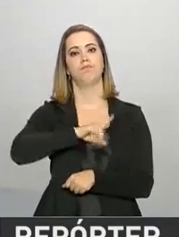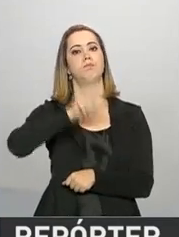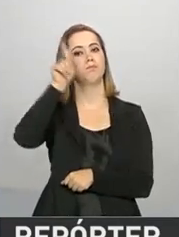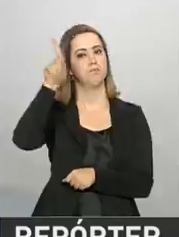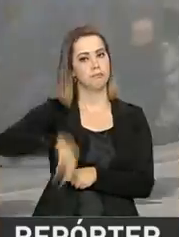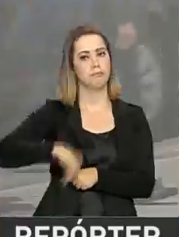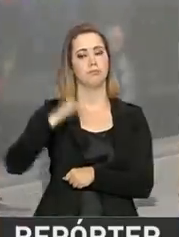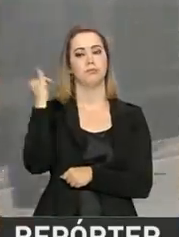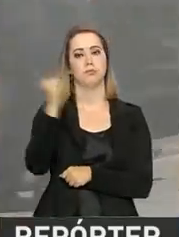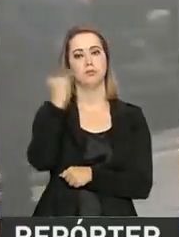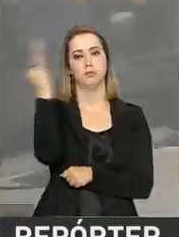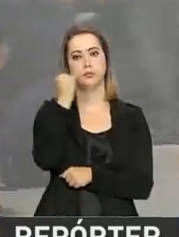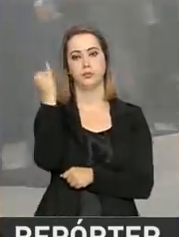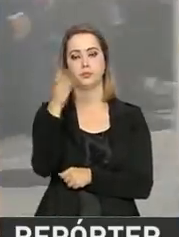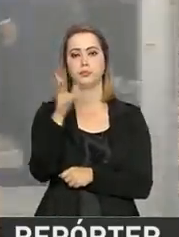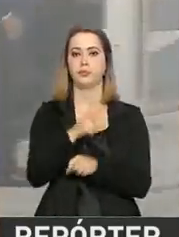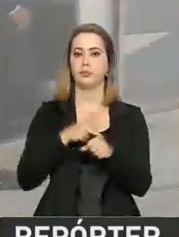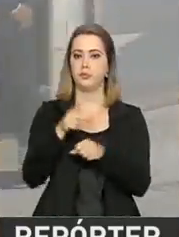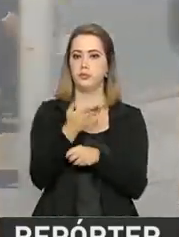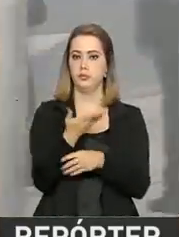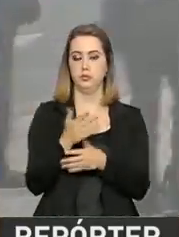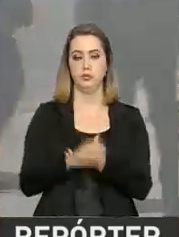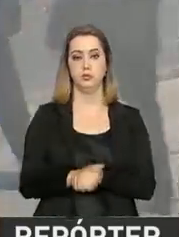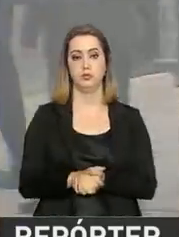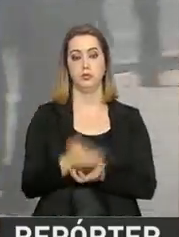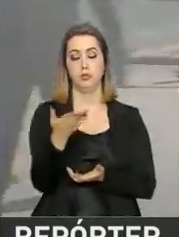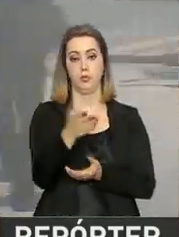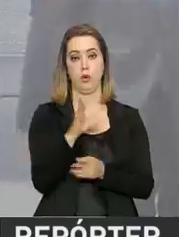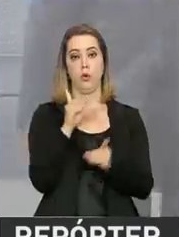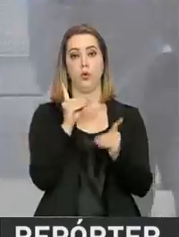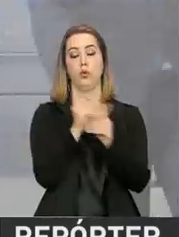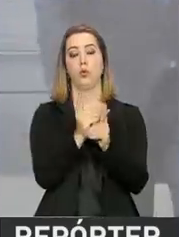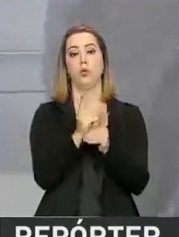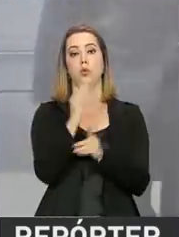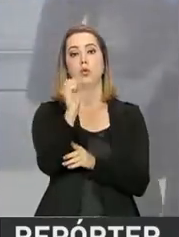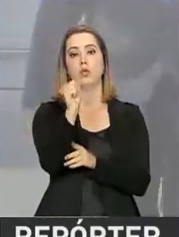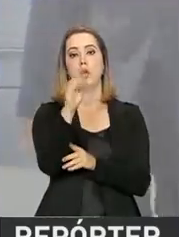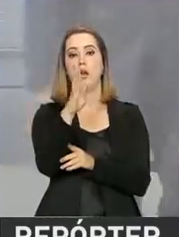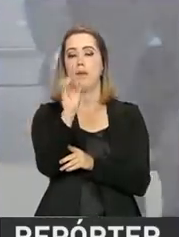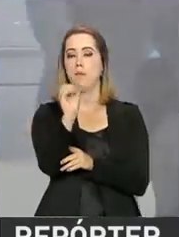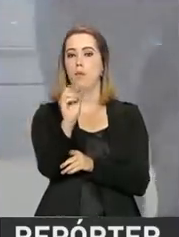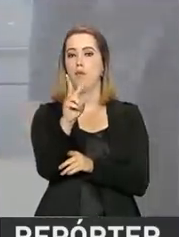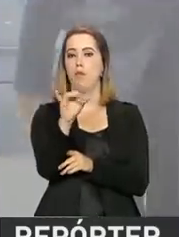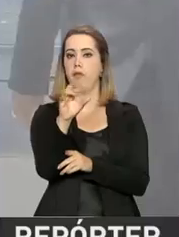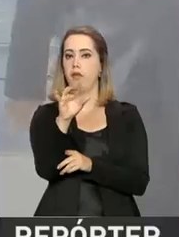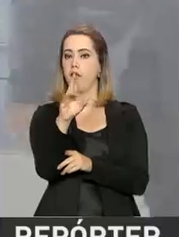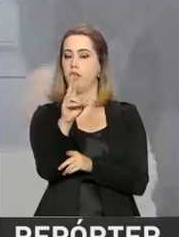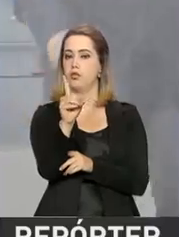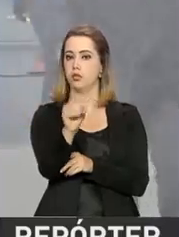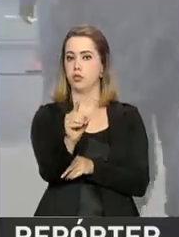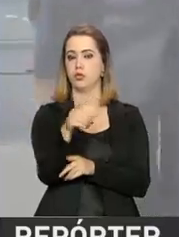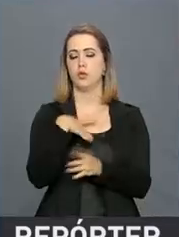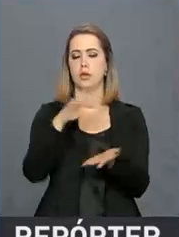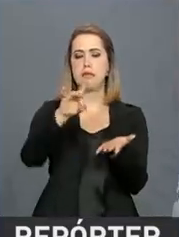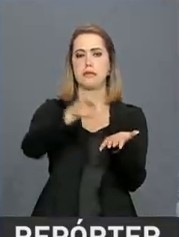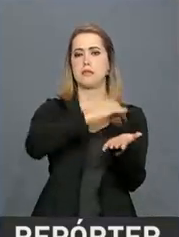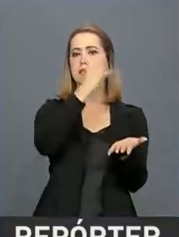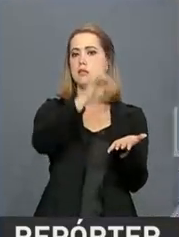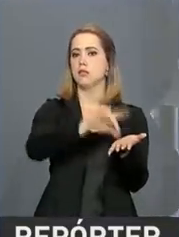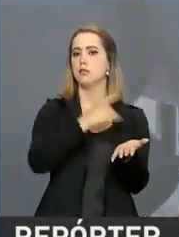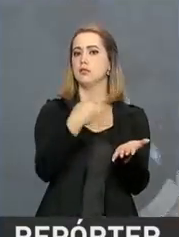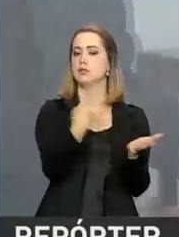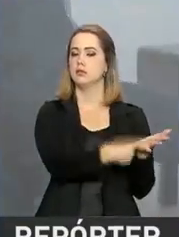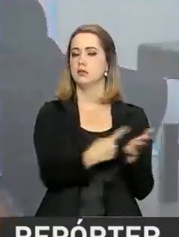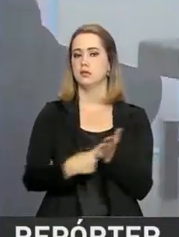para o país no encontro com o presidente de Cabo Verde Jorge Carlos Fonseca os dois líderes assinaram um acordo para